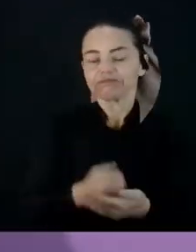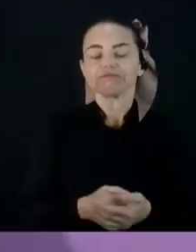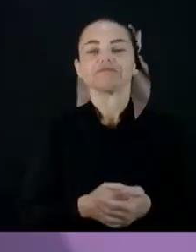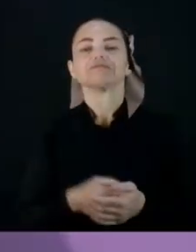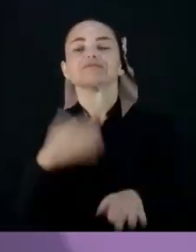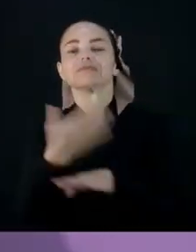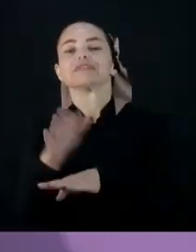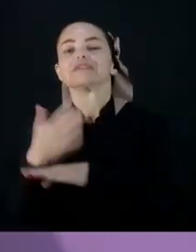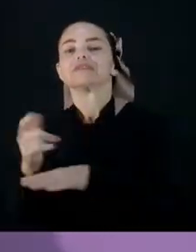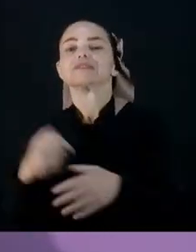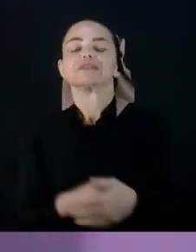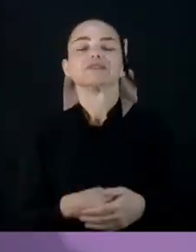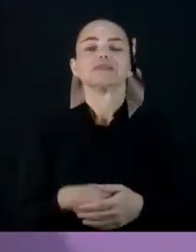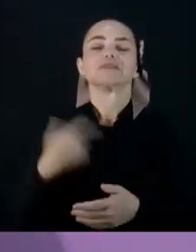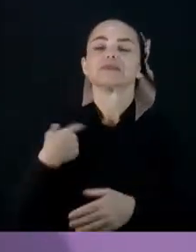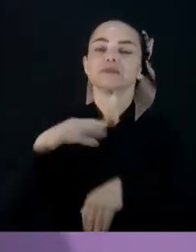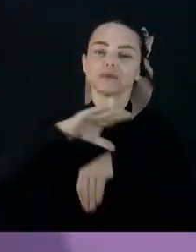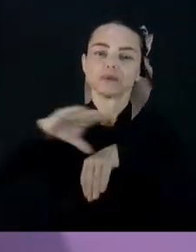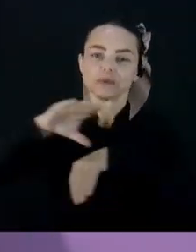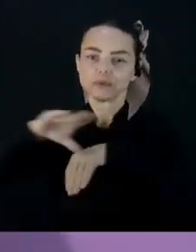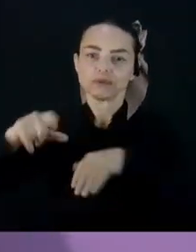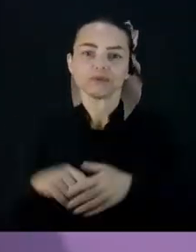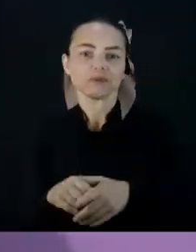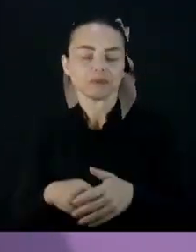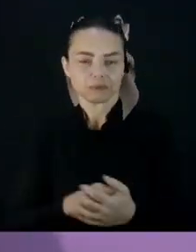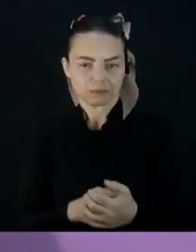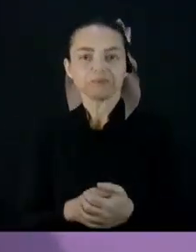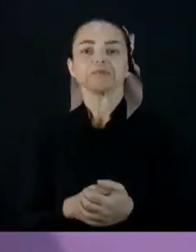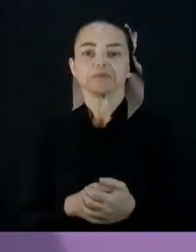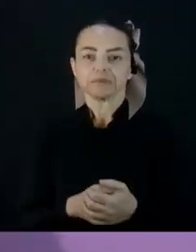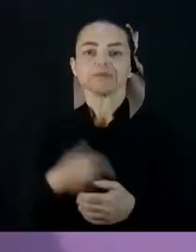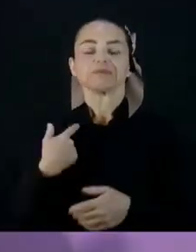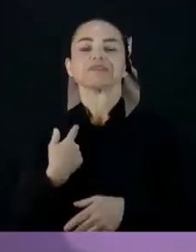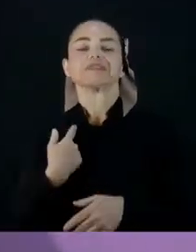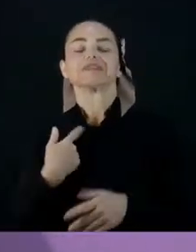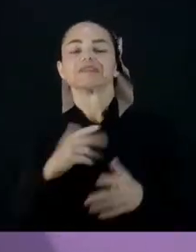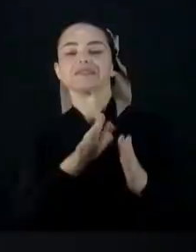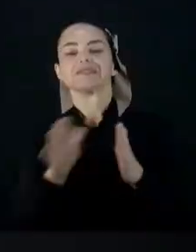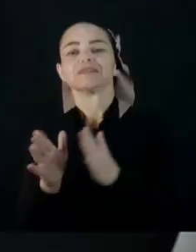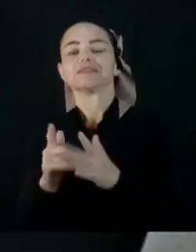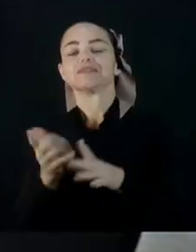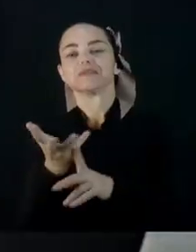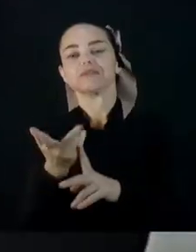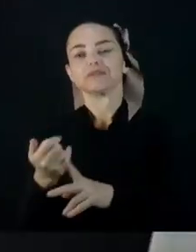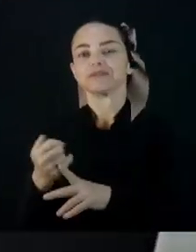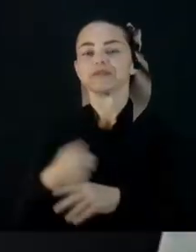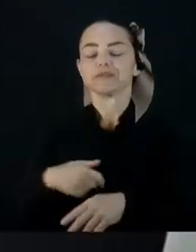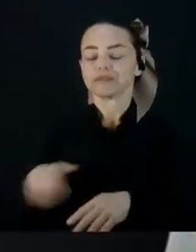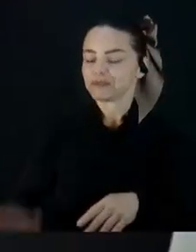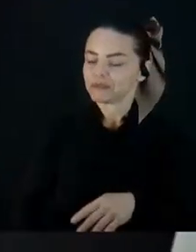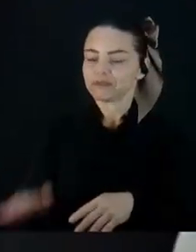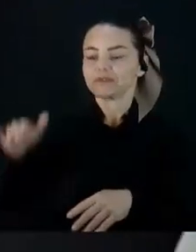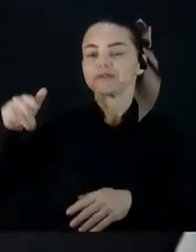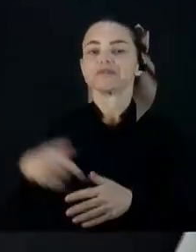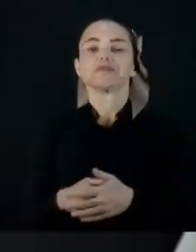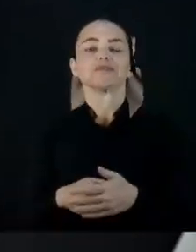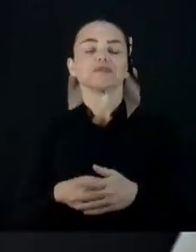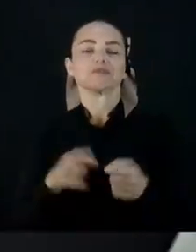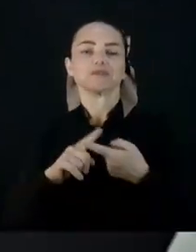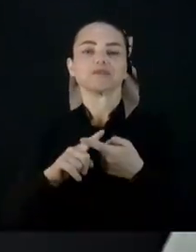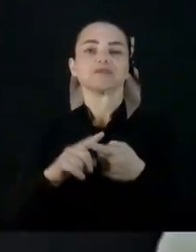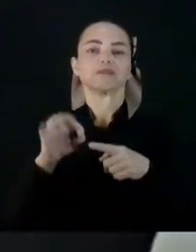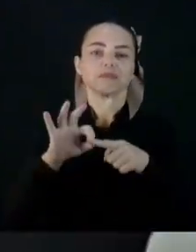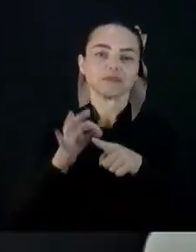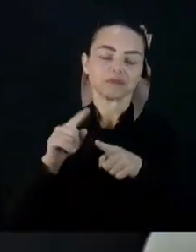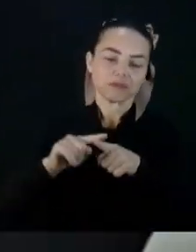outros cursos, né, outros segmentos da arte, né? Desde pequena eu faço crochê, aprendi com a minha avó, aos 9